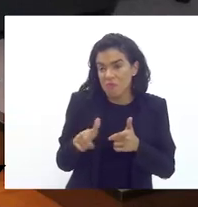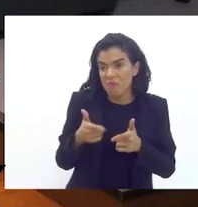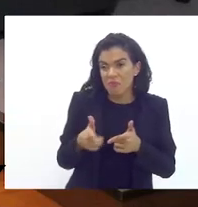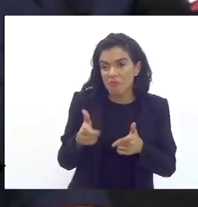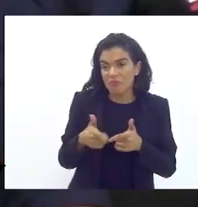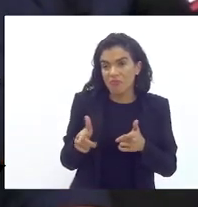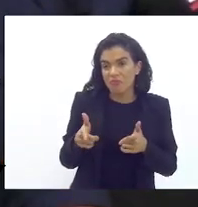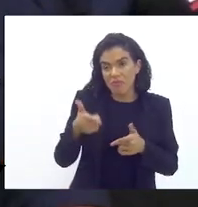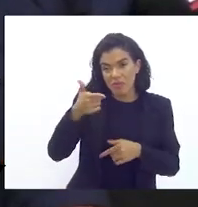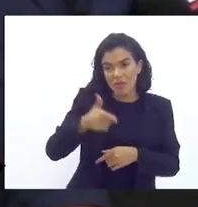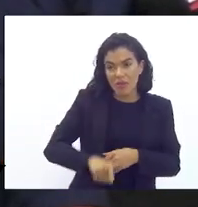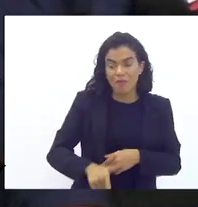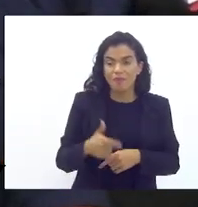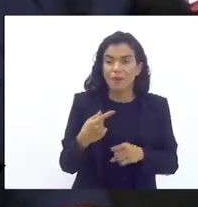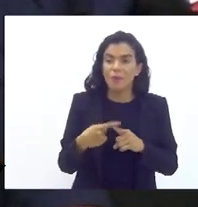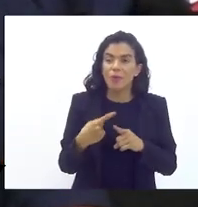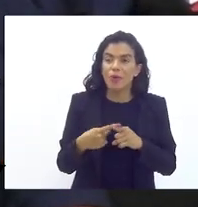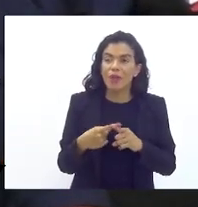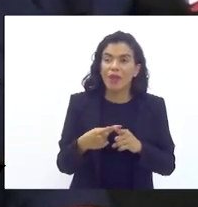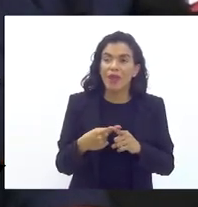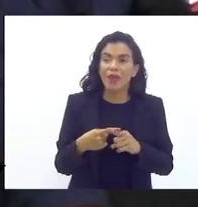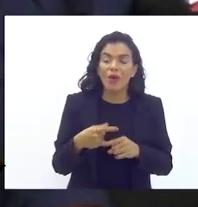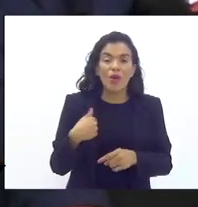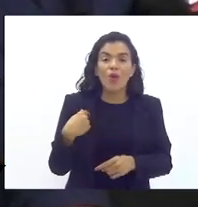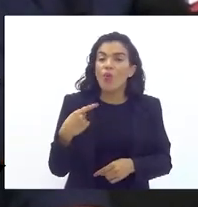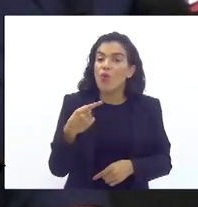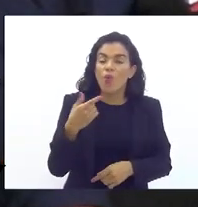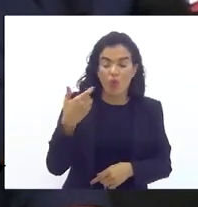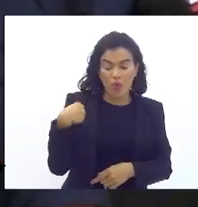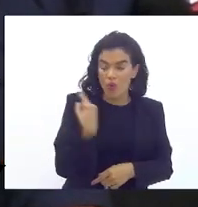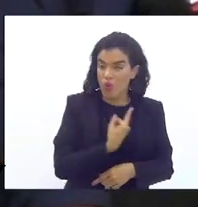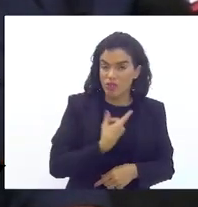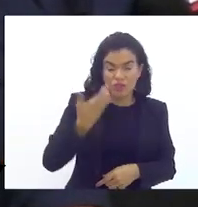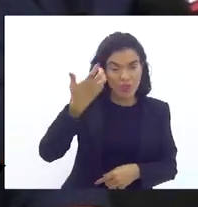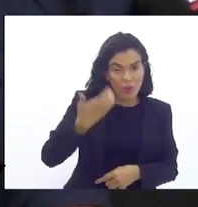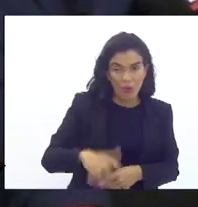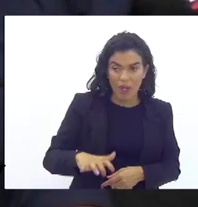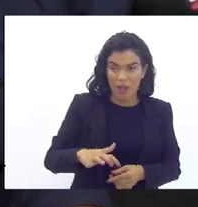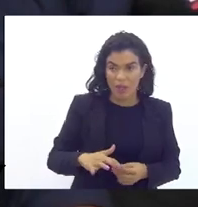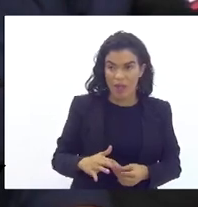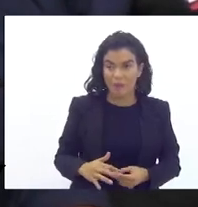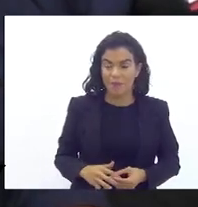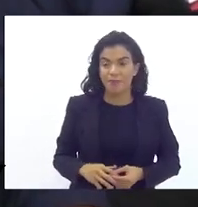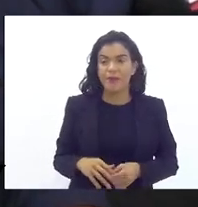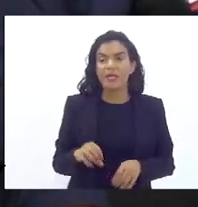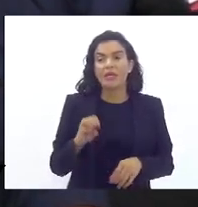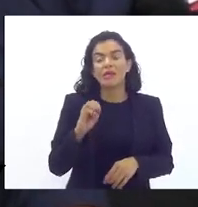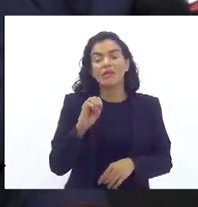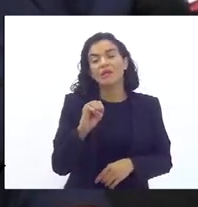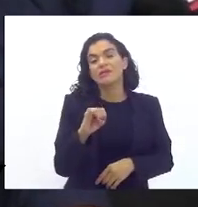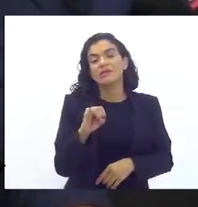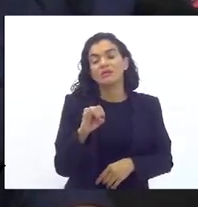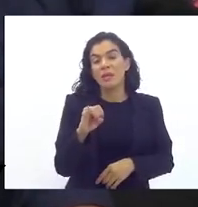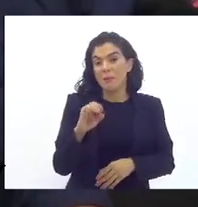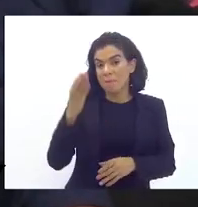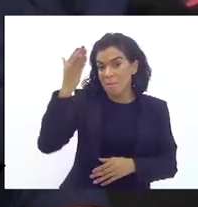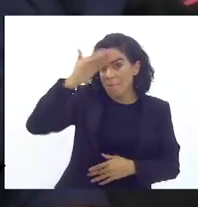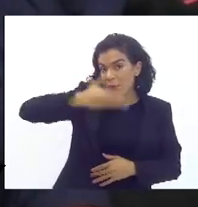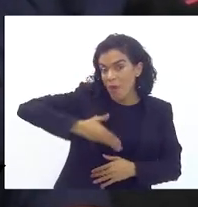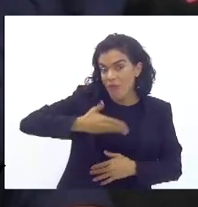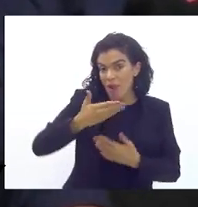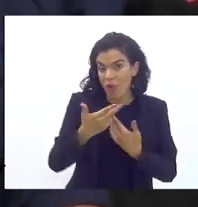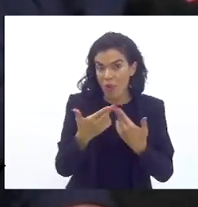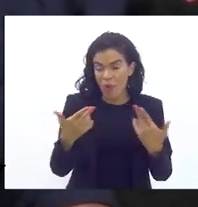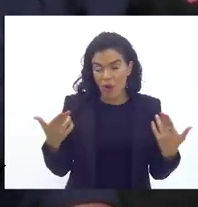repita porque é o que a gente não quer é o que a gente não quer isso a gente vai aprovar alguma coisa aqui não